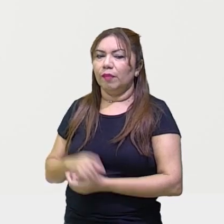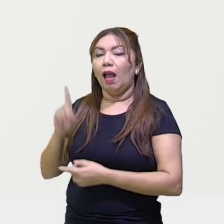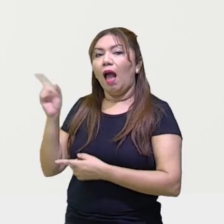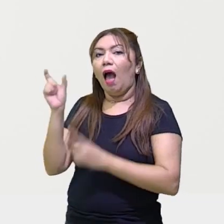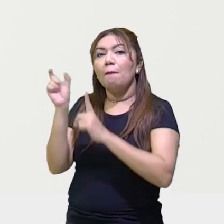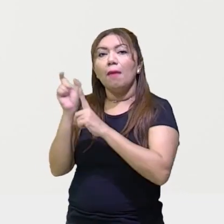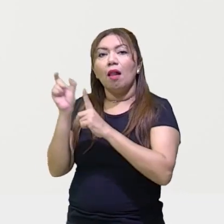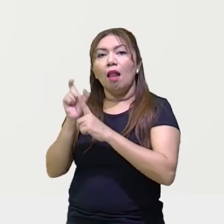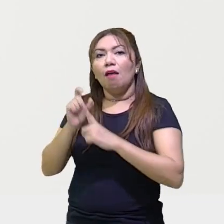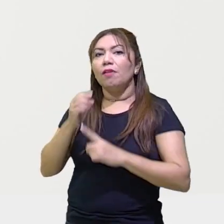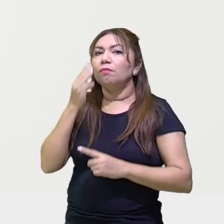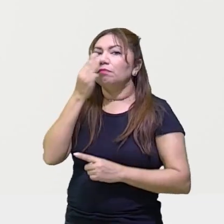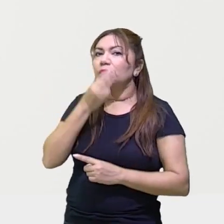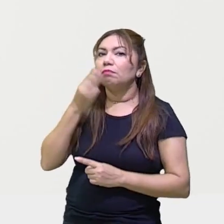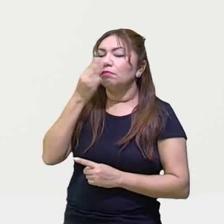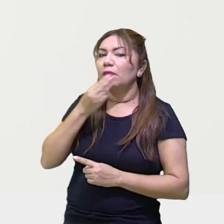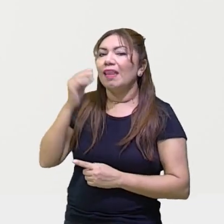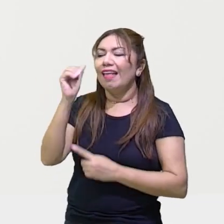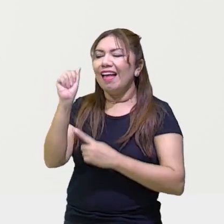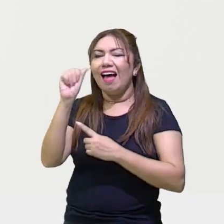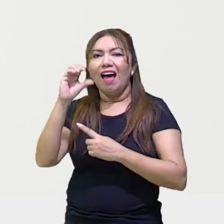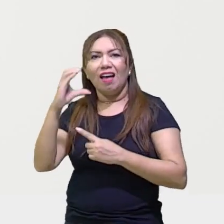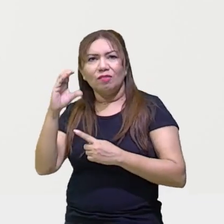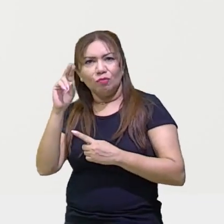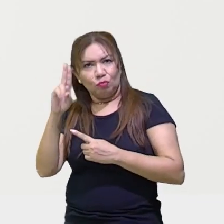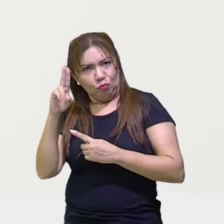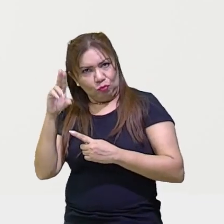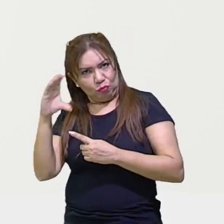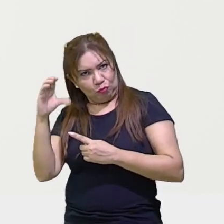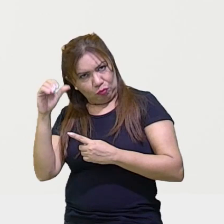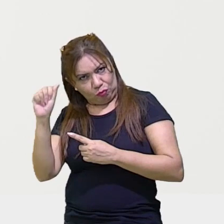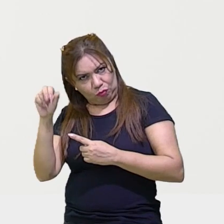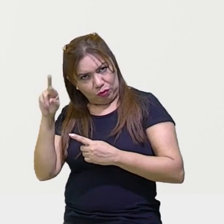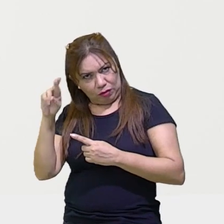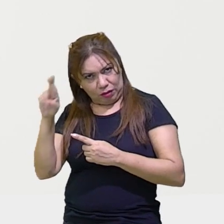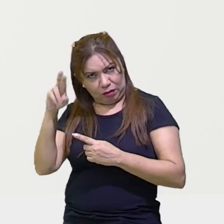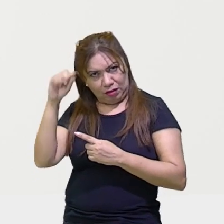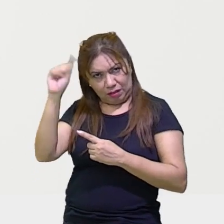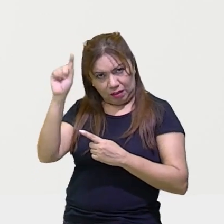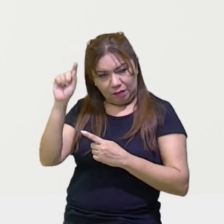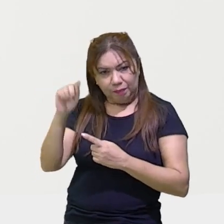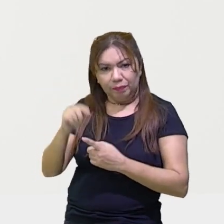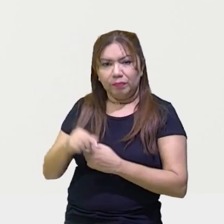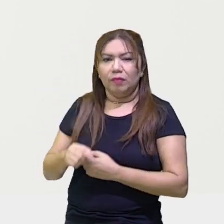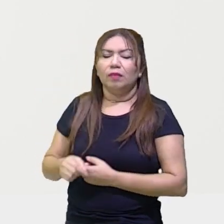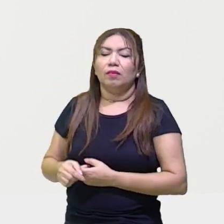Leia a palavra açúcar. Foi a segunda palavra que a gente viu.